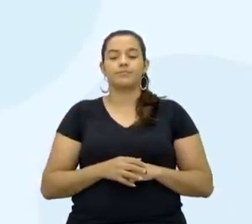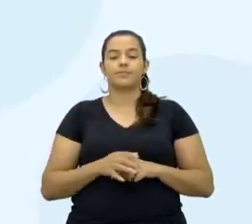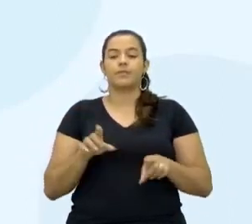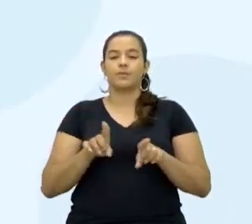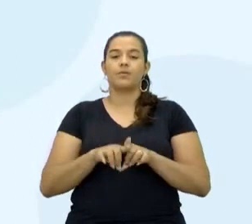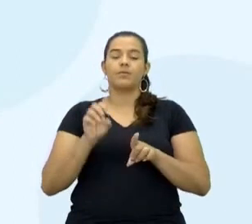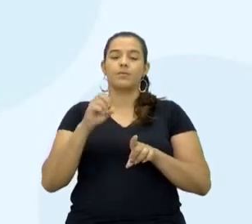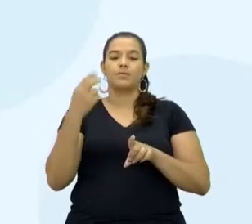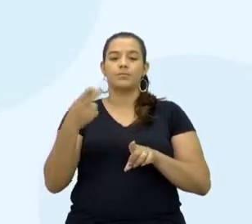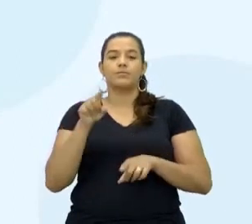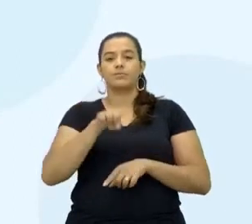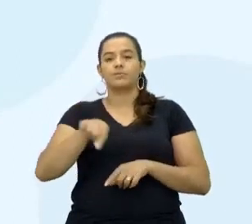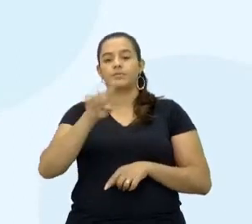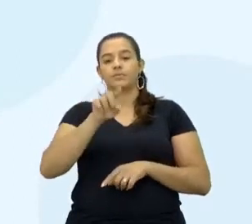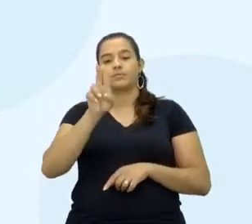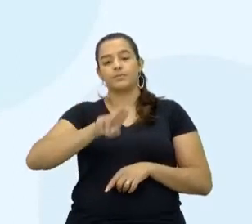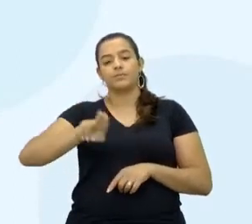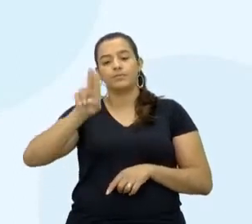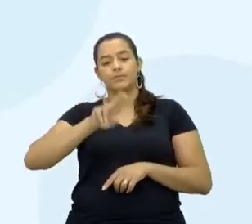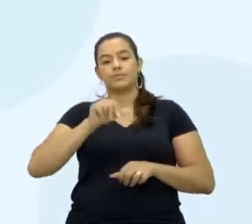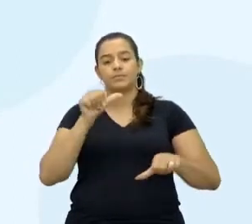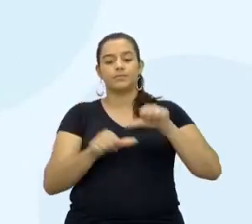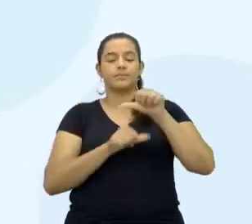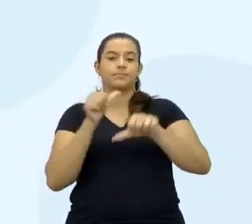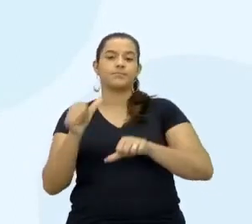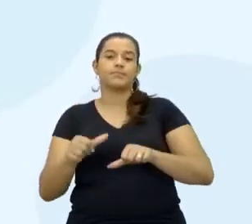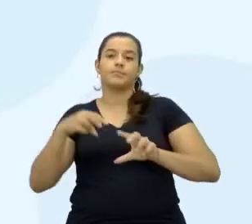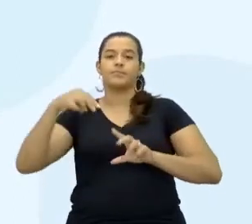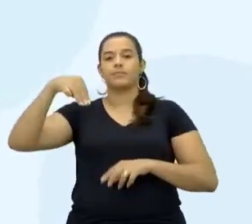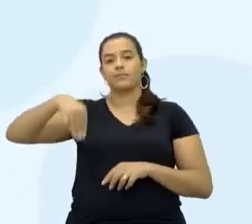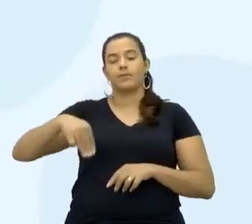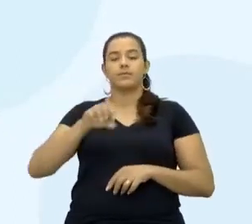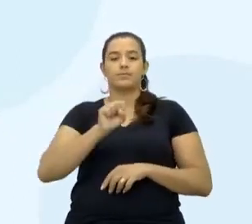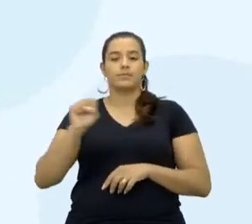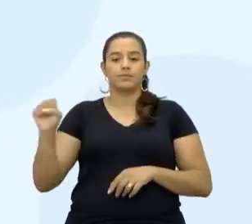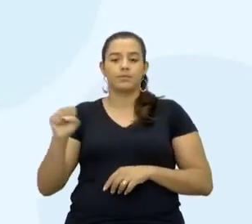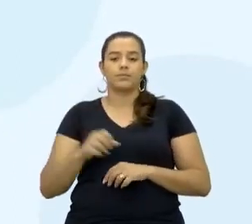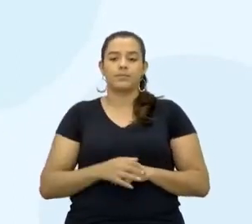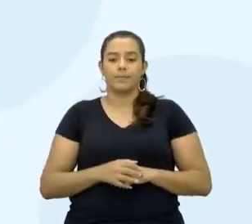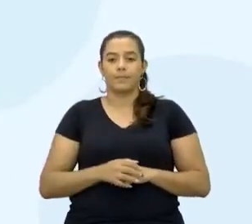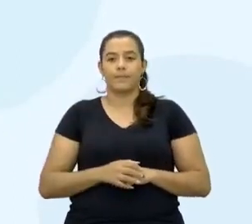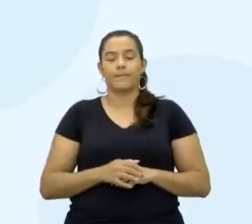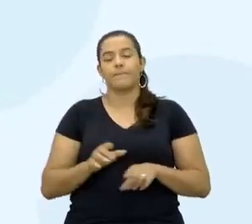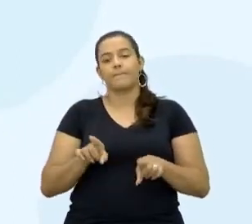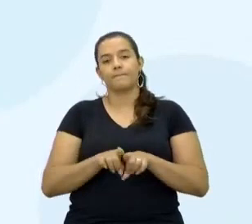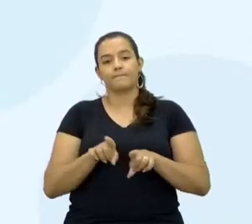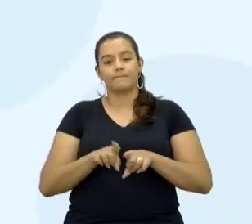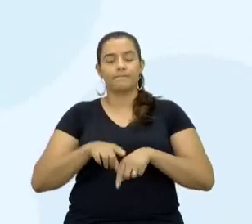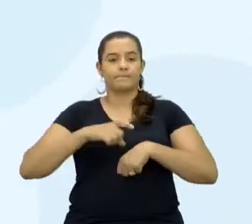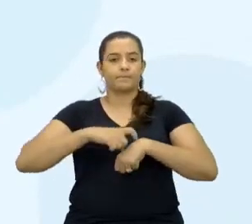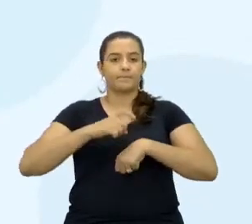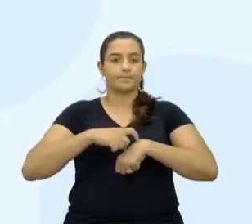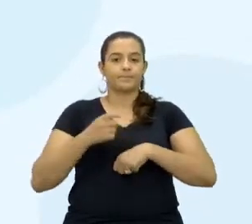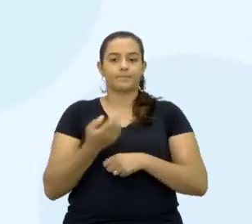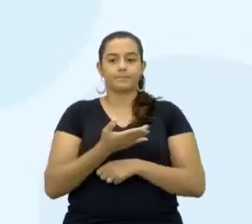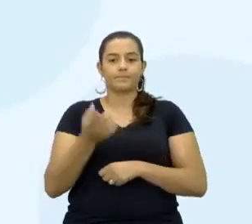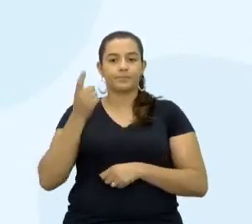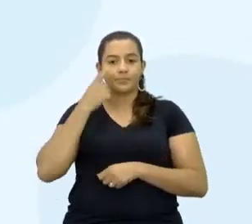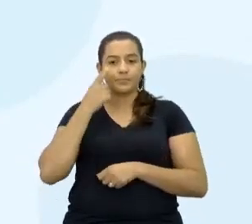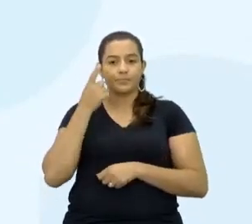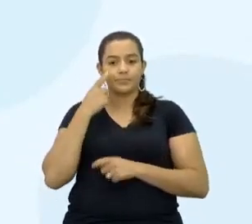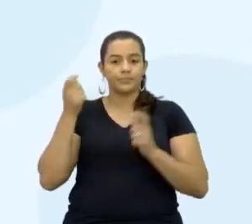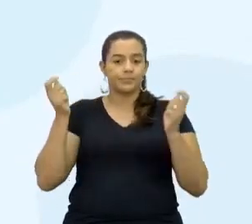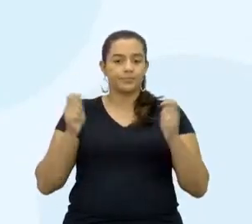você pode usar aquela transformação que a gente fez, dando em metro por segundo. Em função do tempo. Vocês vão reparar que